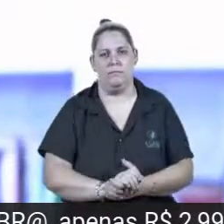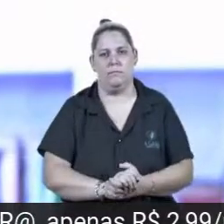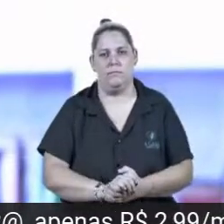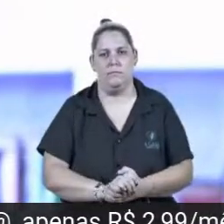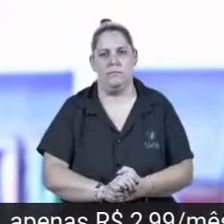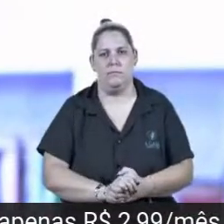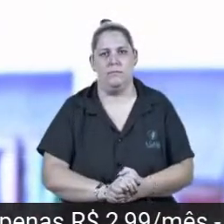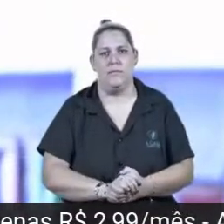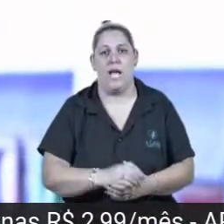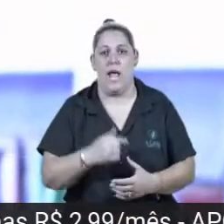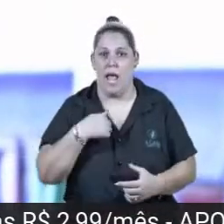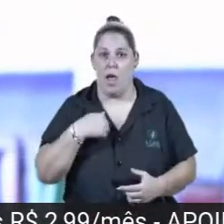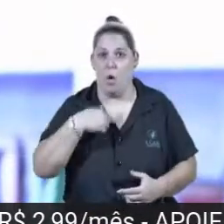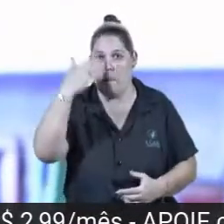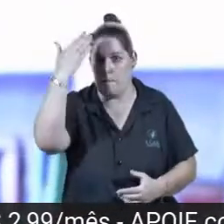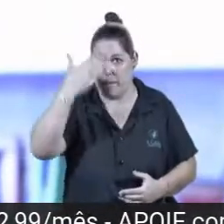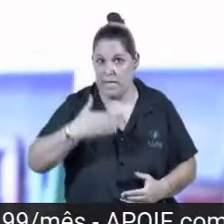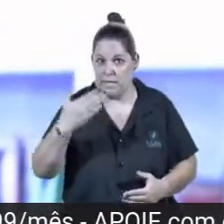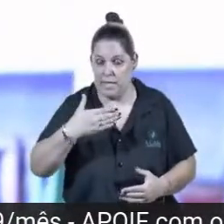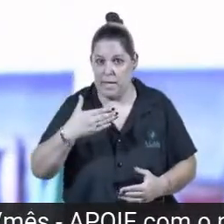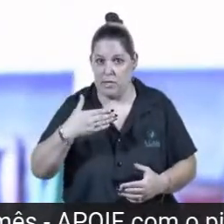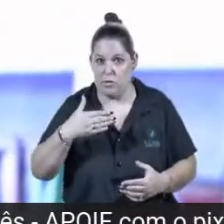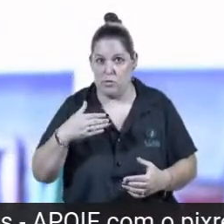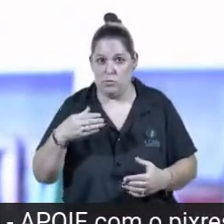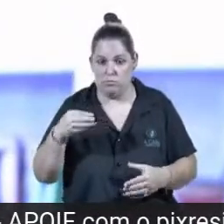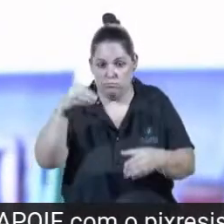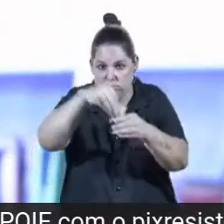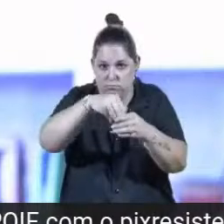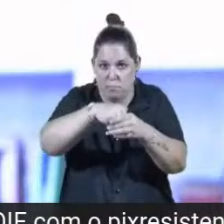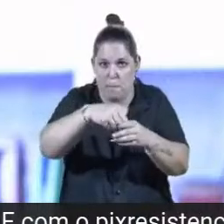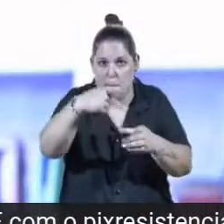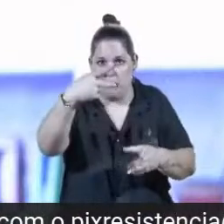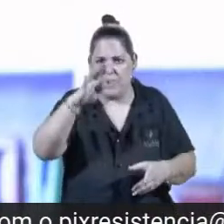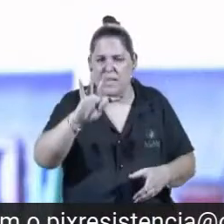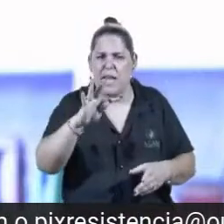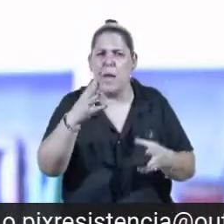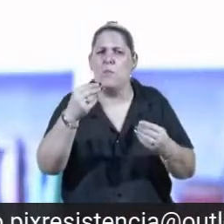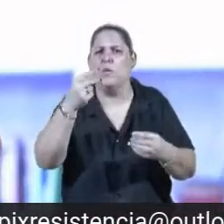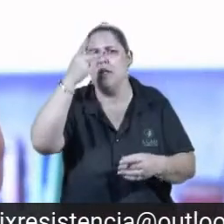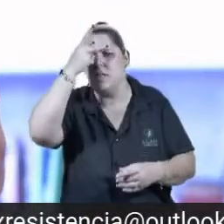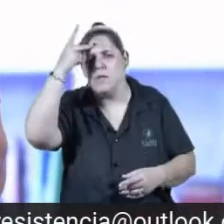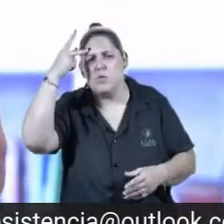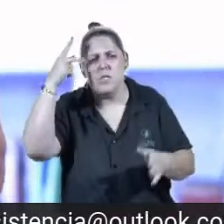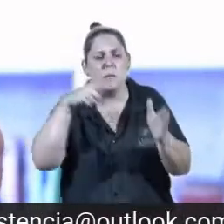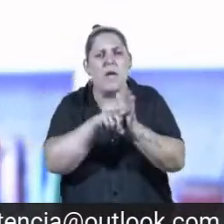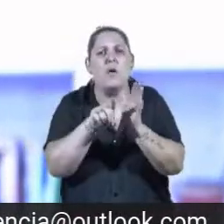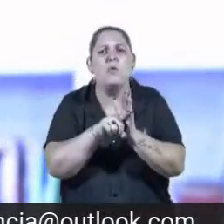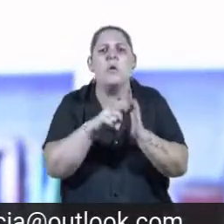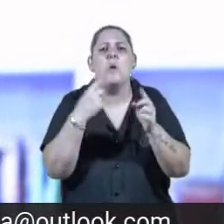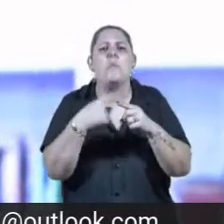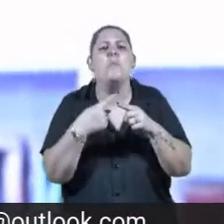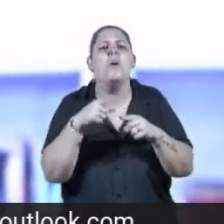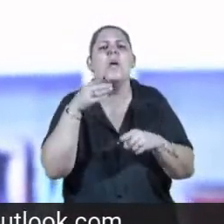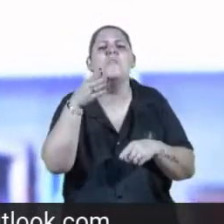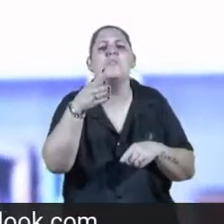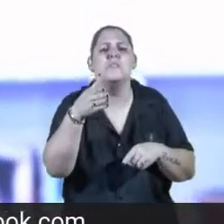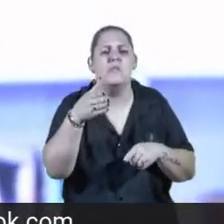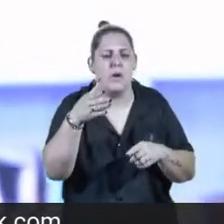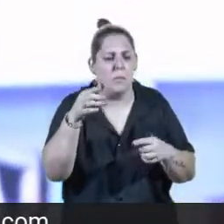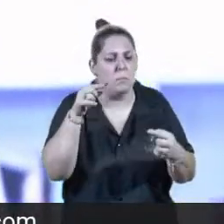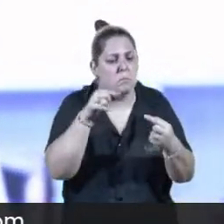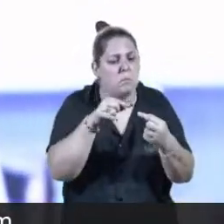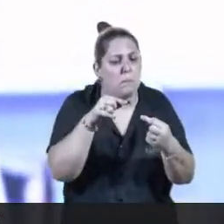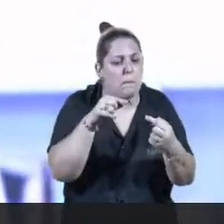Eu estou no PT, muitas pessoas perguntam por que você foi para o PT? Porque o PT é o partido dos